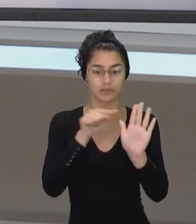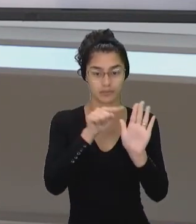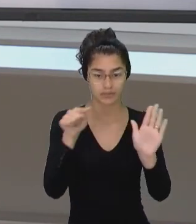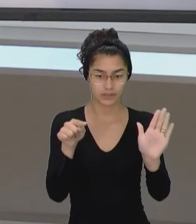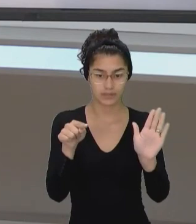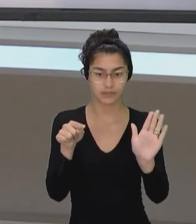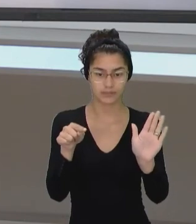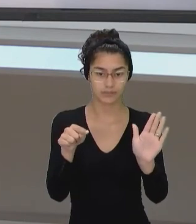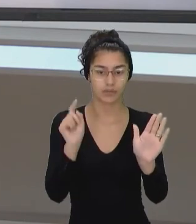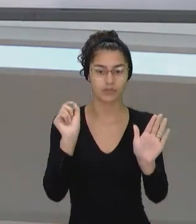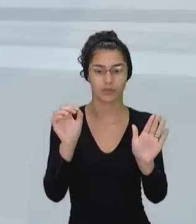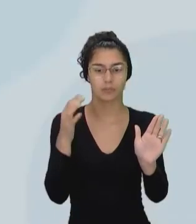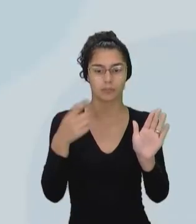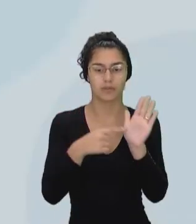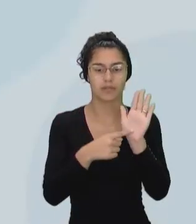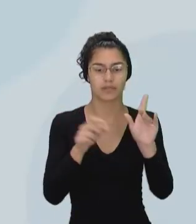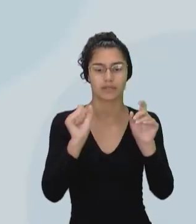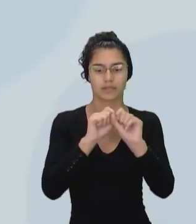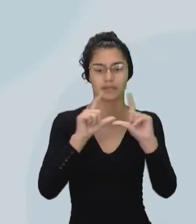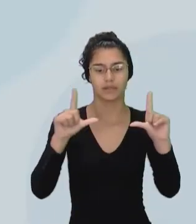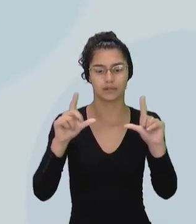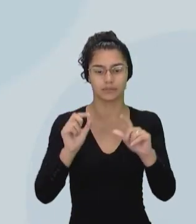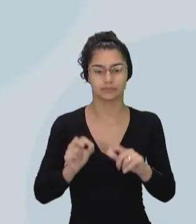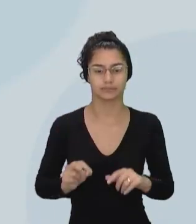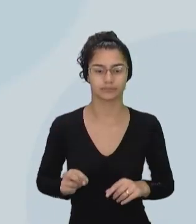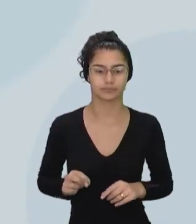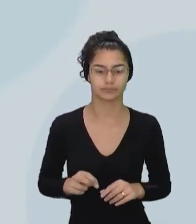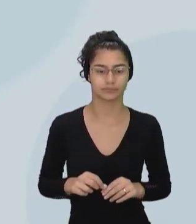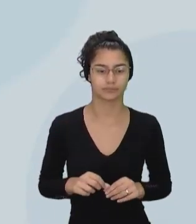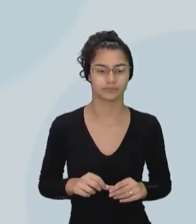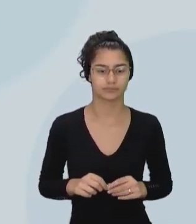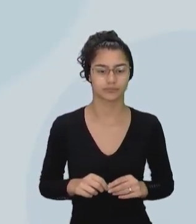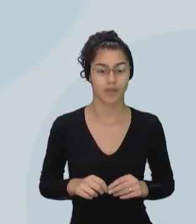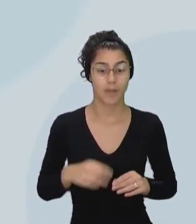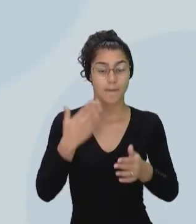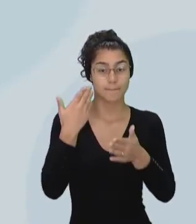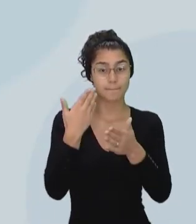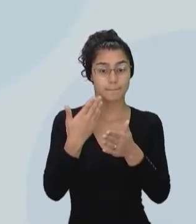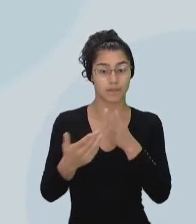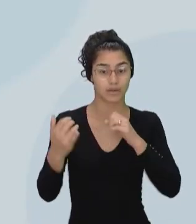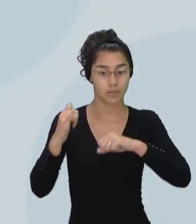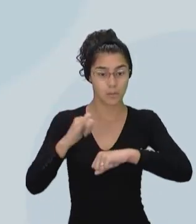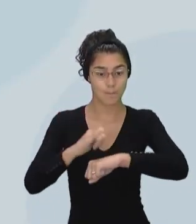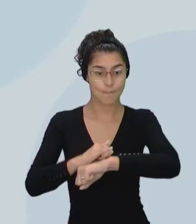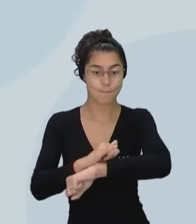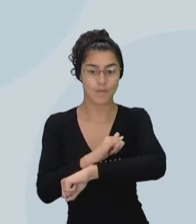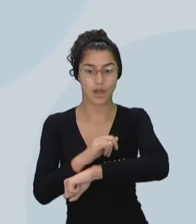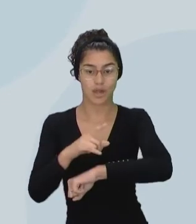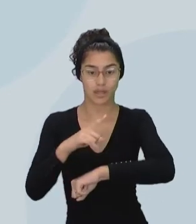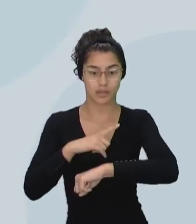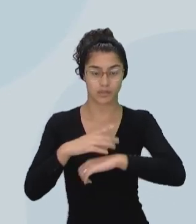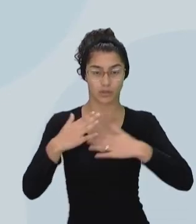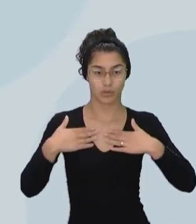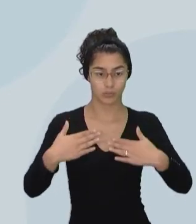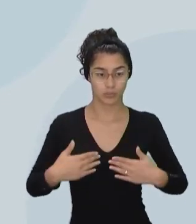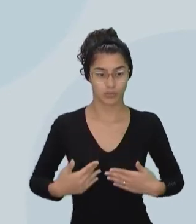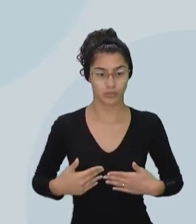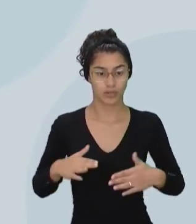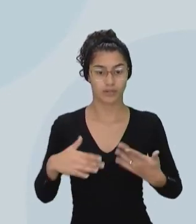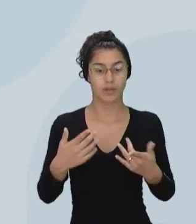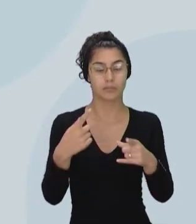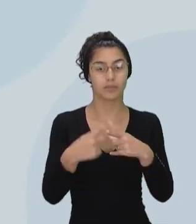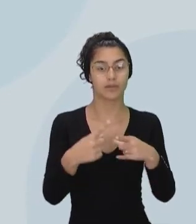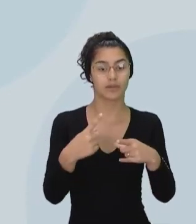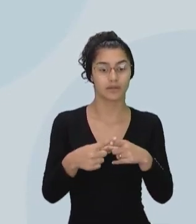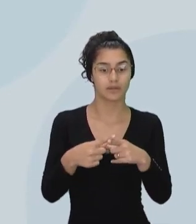para vocês e que vai aparecer aí na tela. Então, olha só, perda, né, da gordura subcutânea e muscular. Então, por